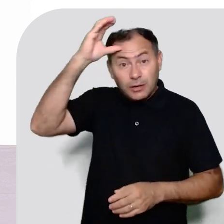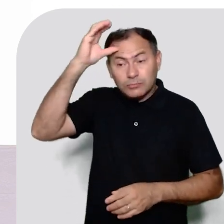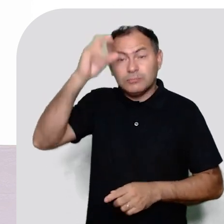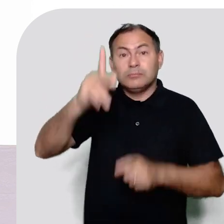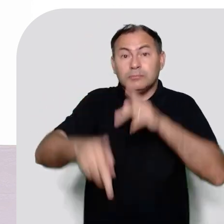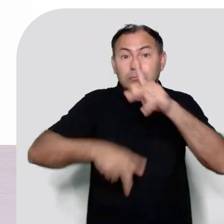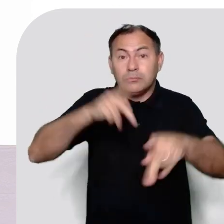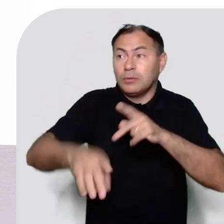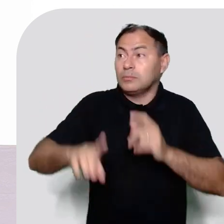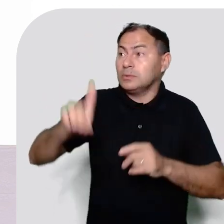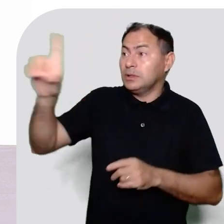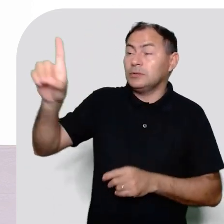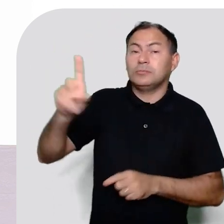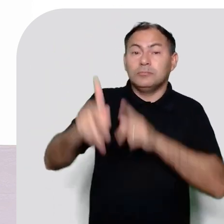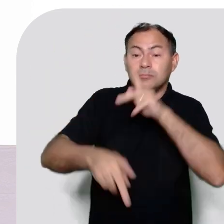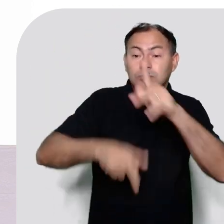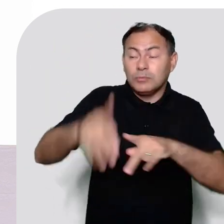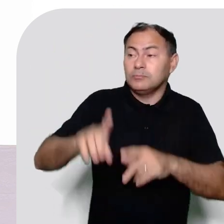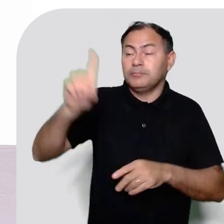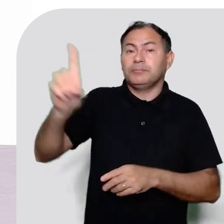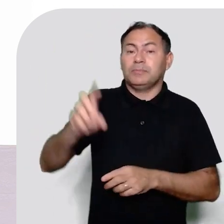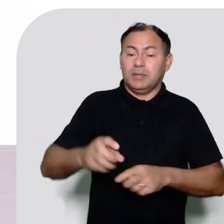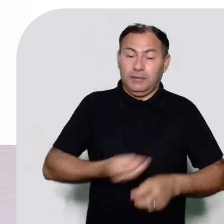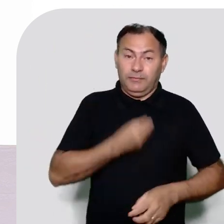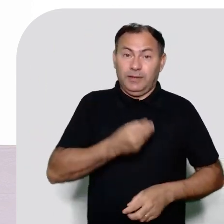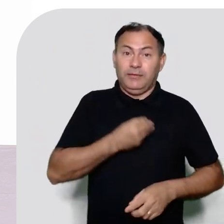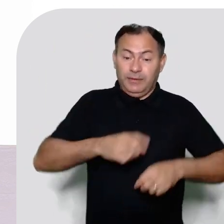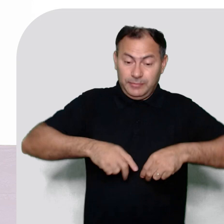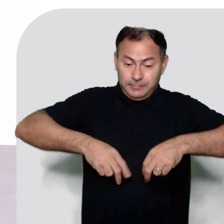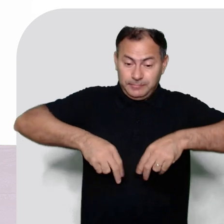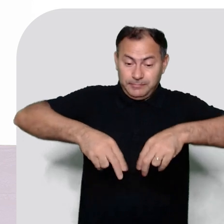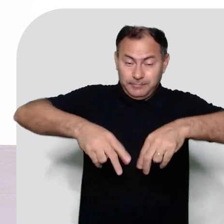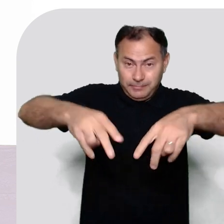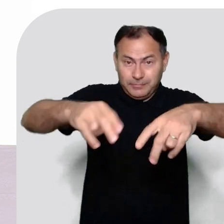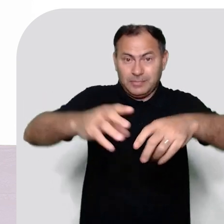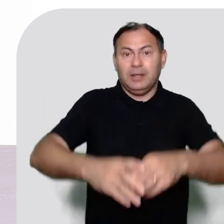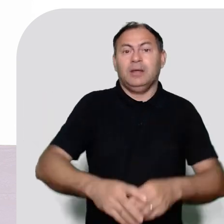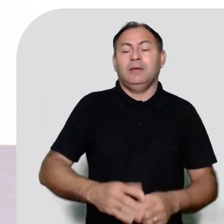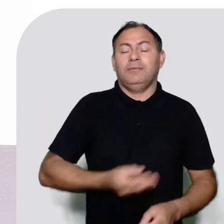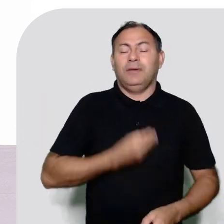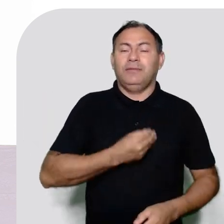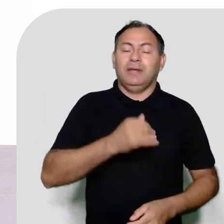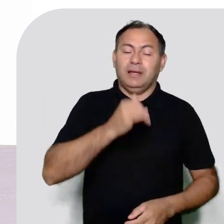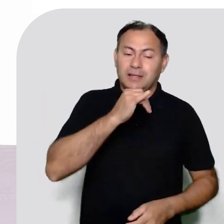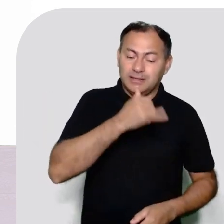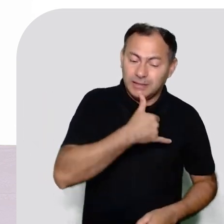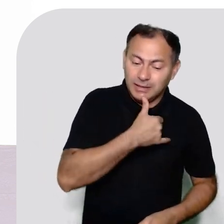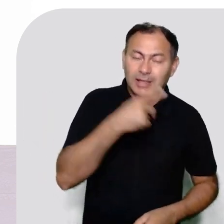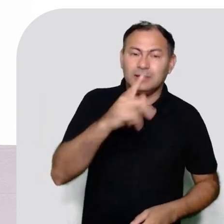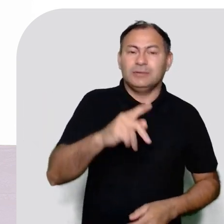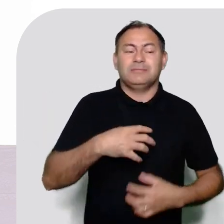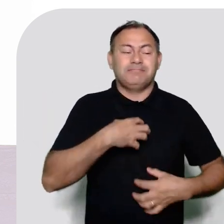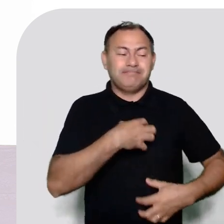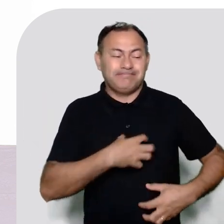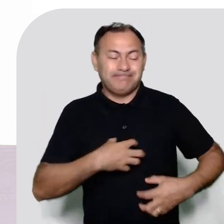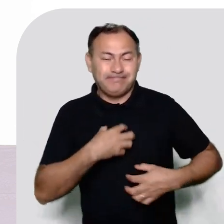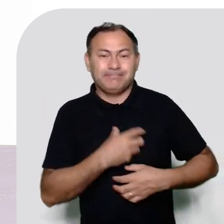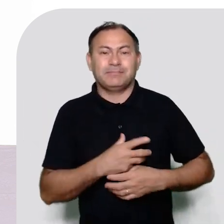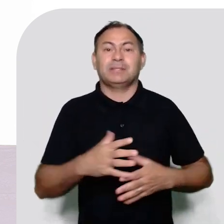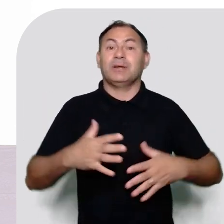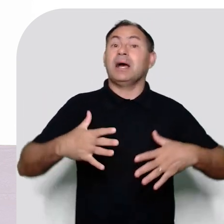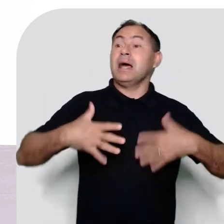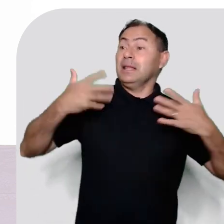povo de Deus que caminha e vive suas tristezas, suas decepções,